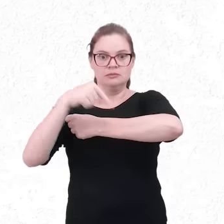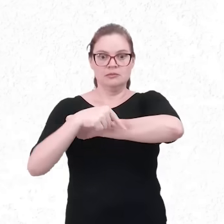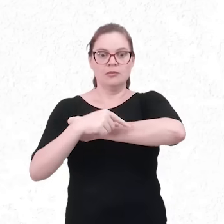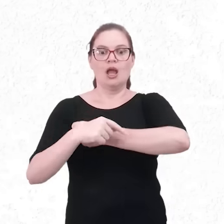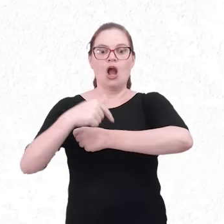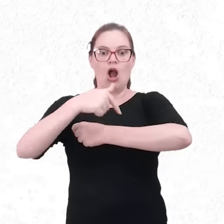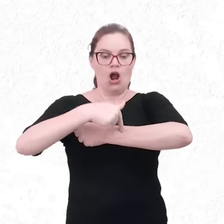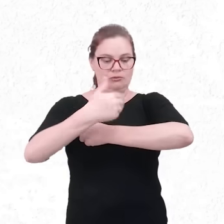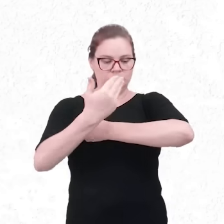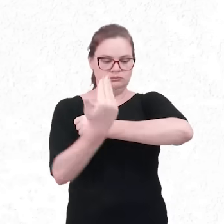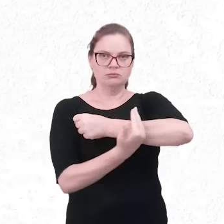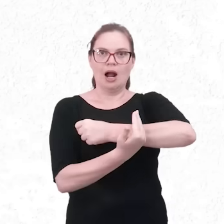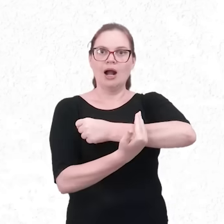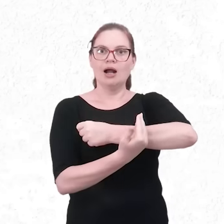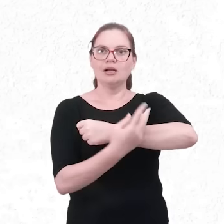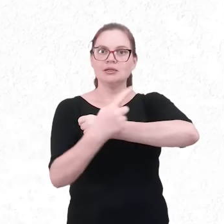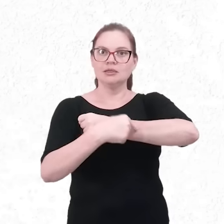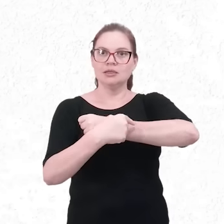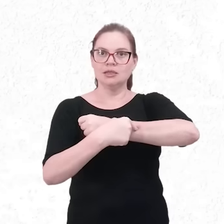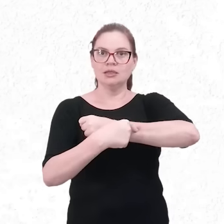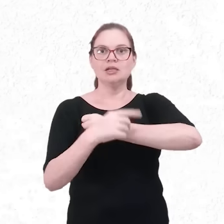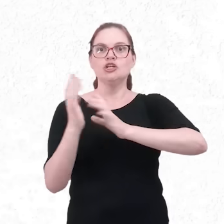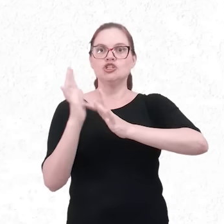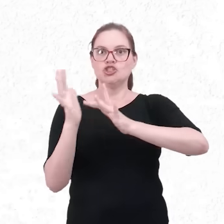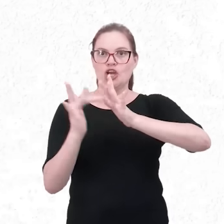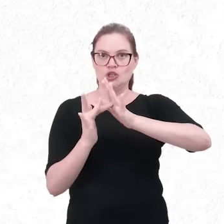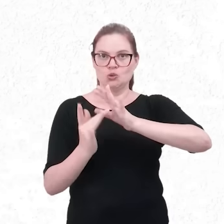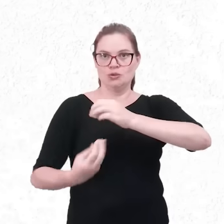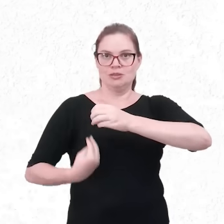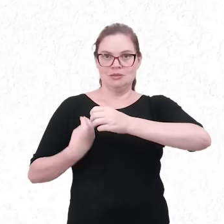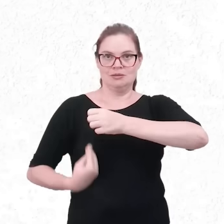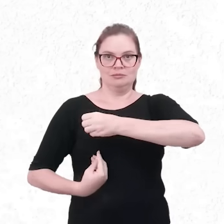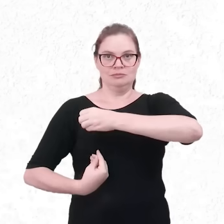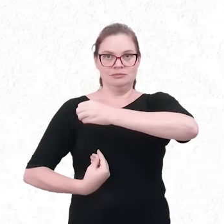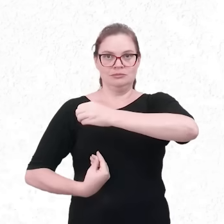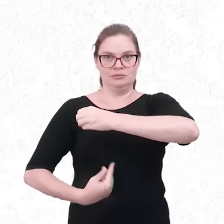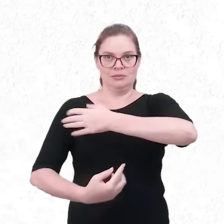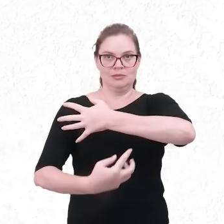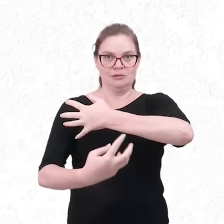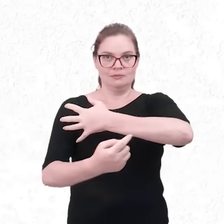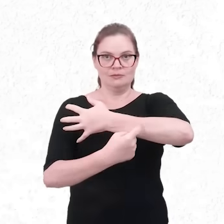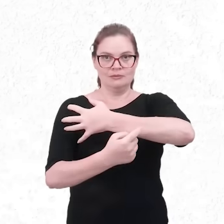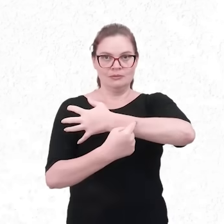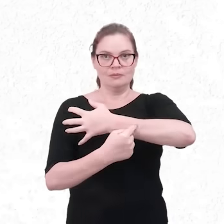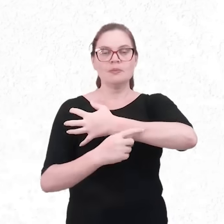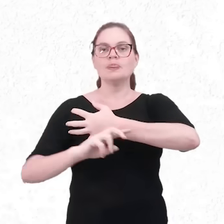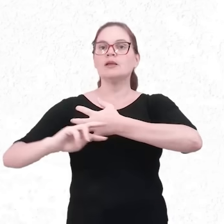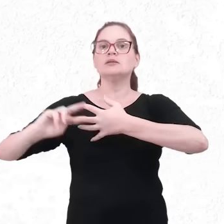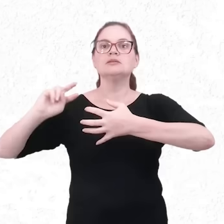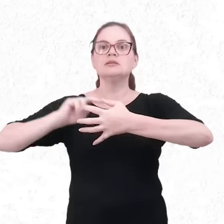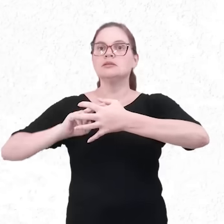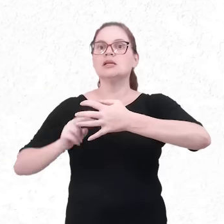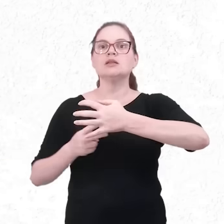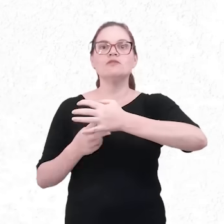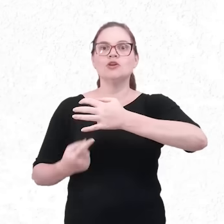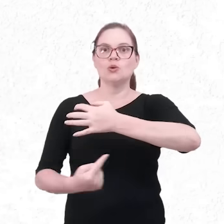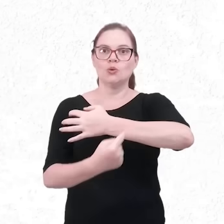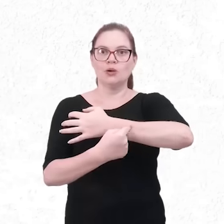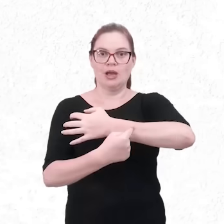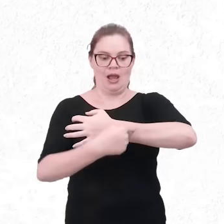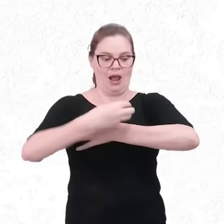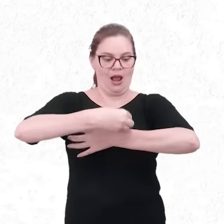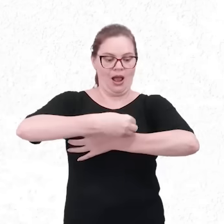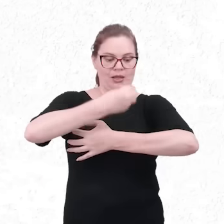rejeitado. A figueira seca. Pode ver que o restante da figueira está sem